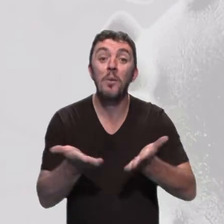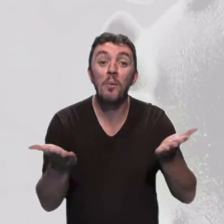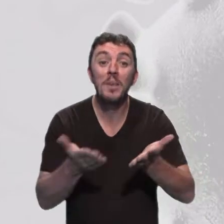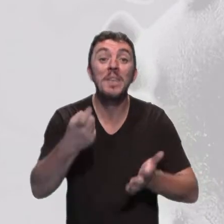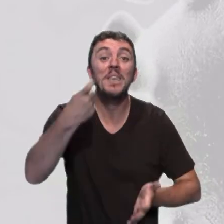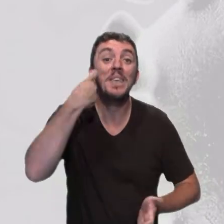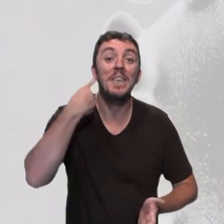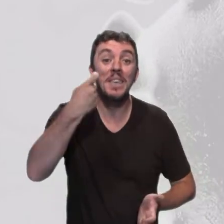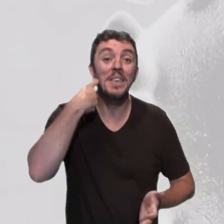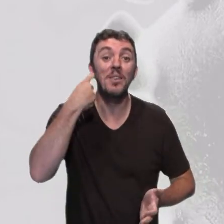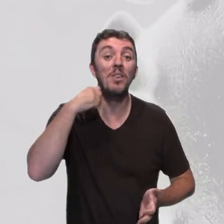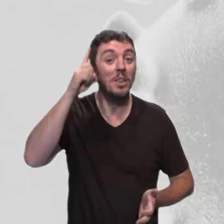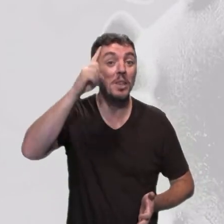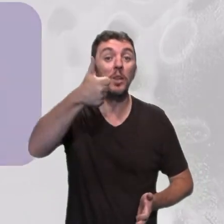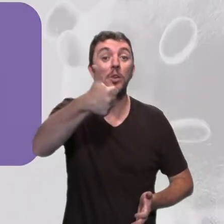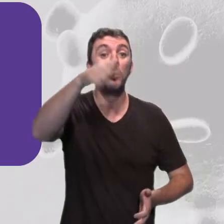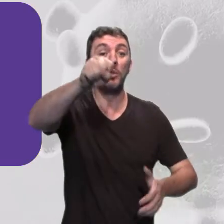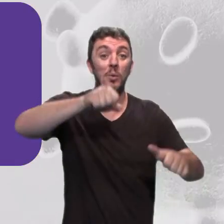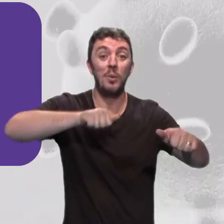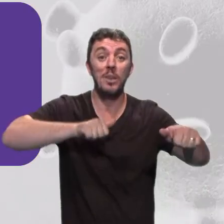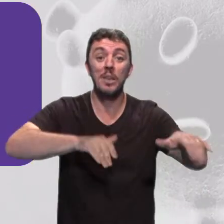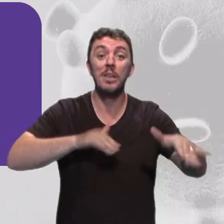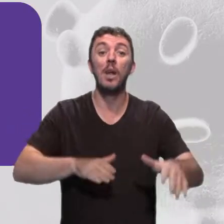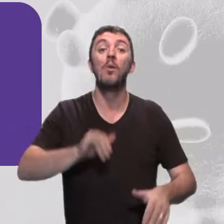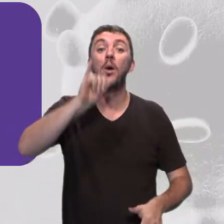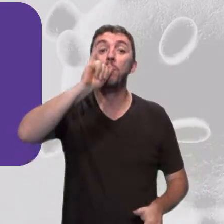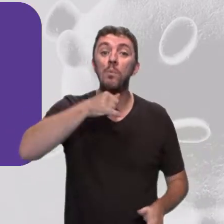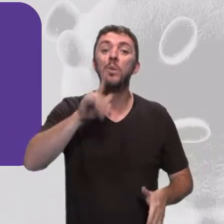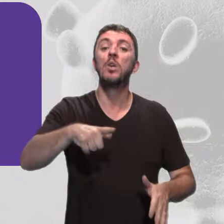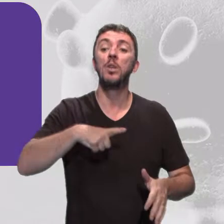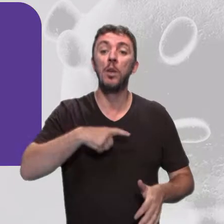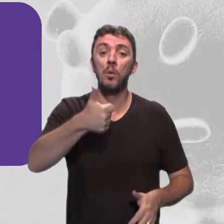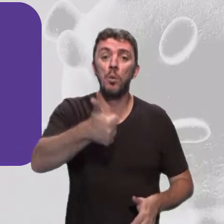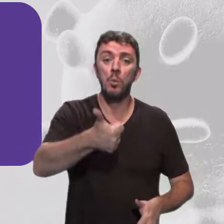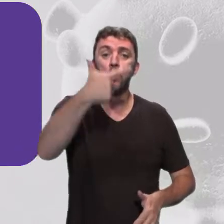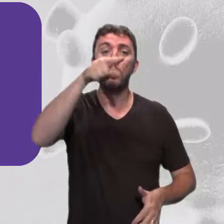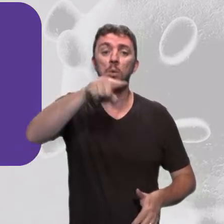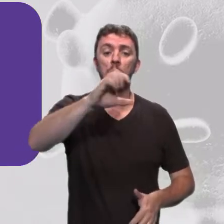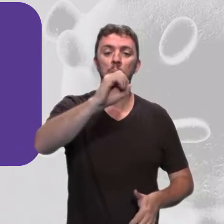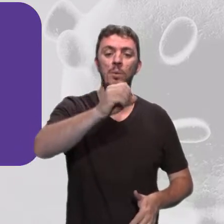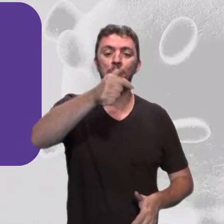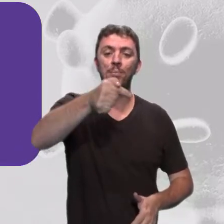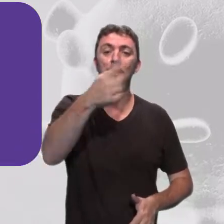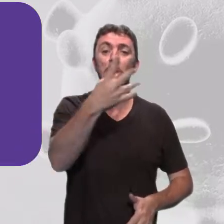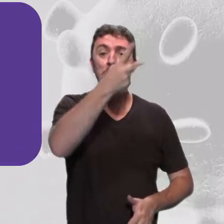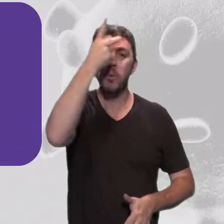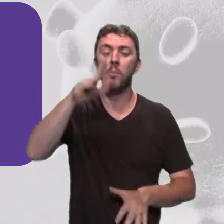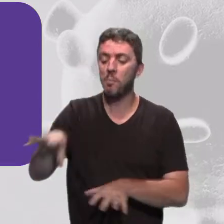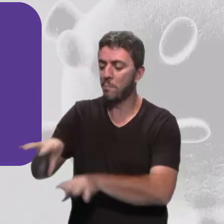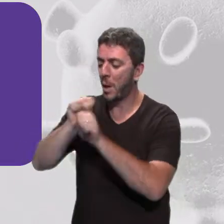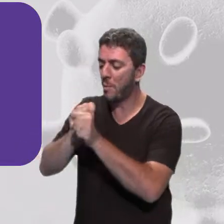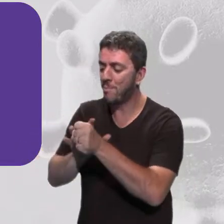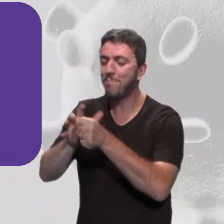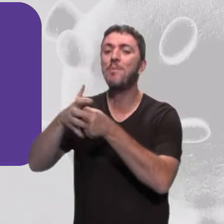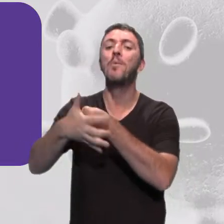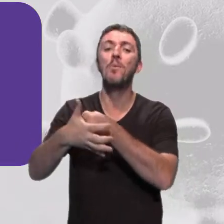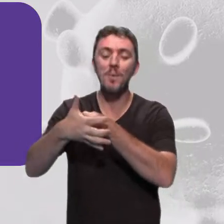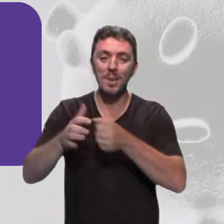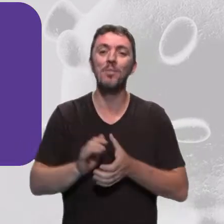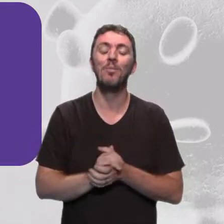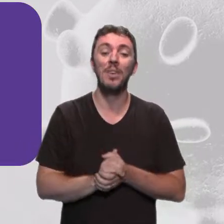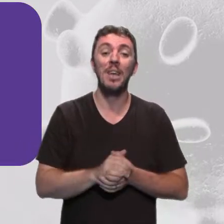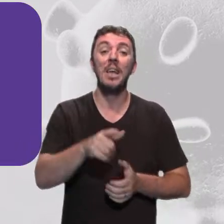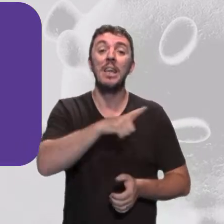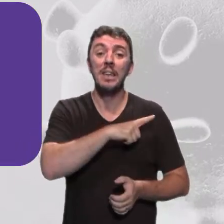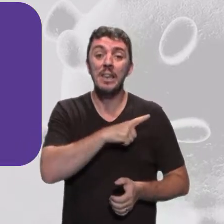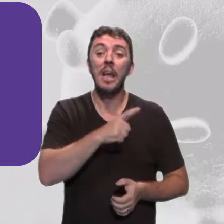Nesta sexta-feira, 18 de setembro, Jundiaí chega a 12.074 casos de coronavírus. Desse